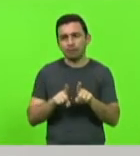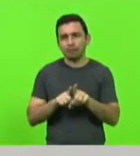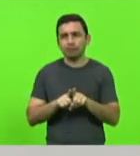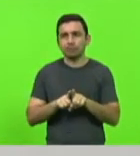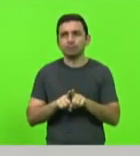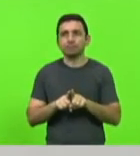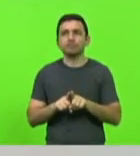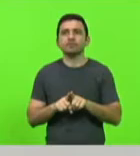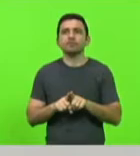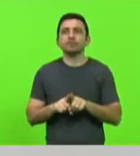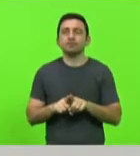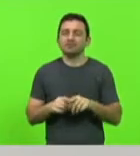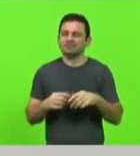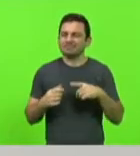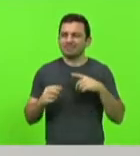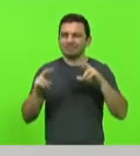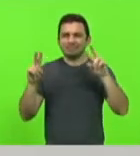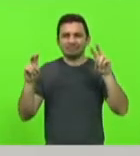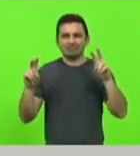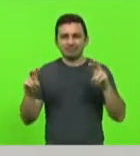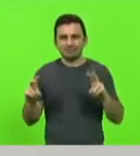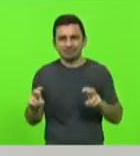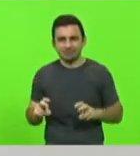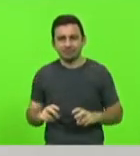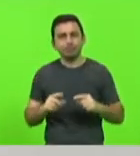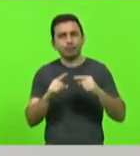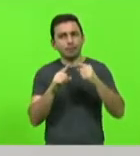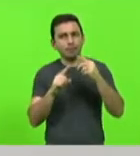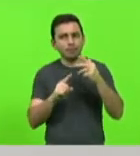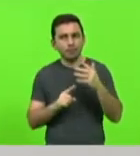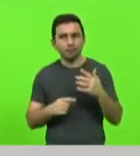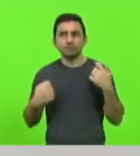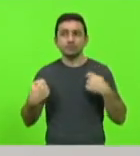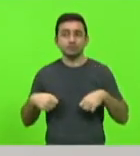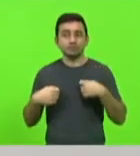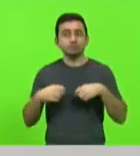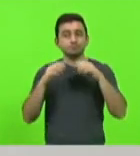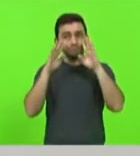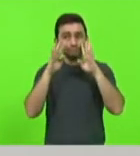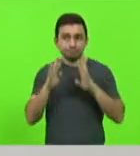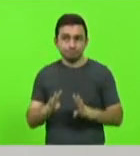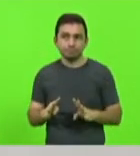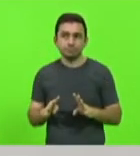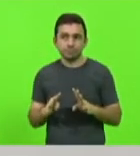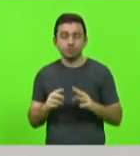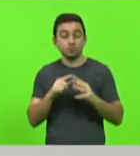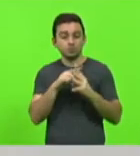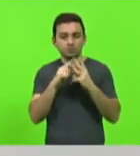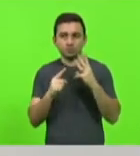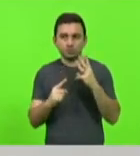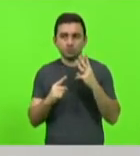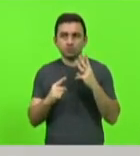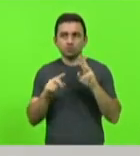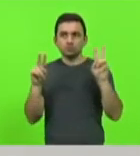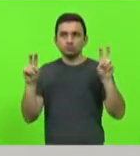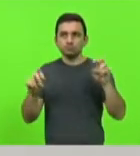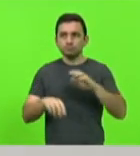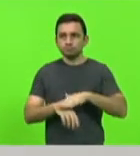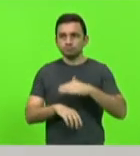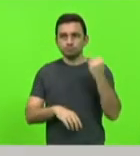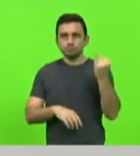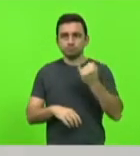temos vários temas delicados, importantes e que precisam da nossa atenção, e esses três temas é que nós estamos priorizando